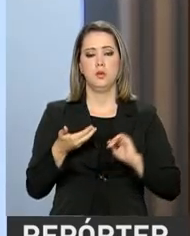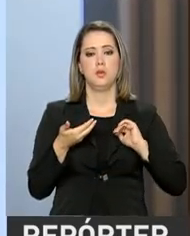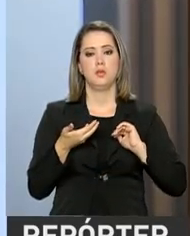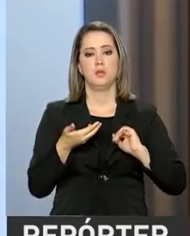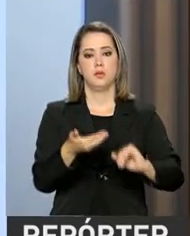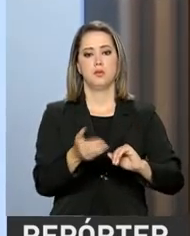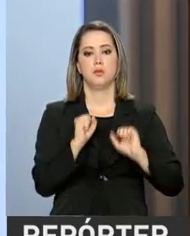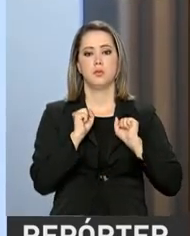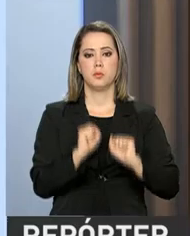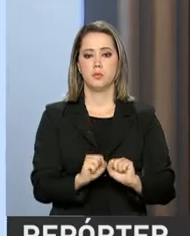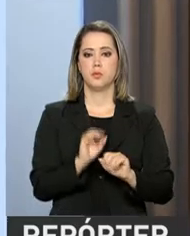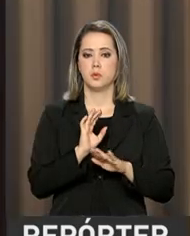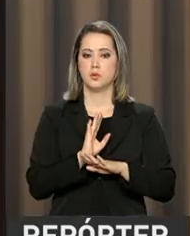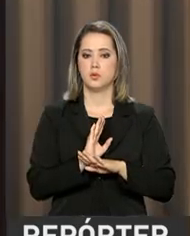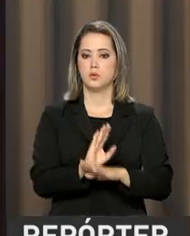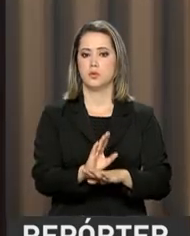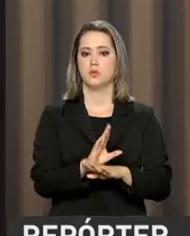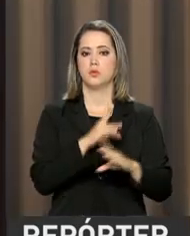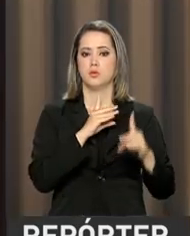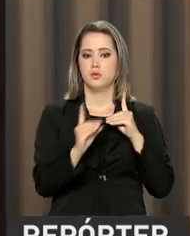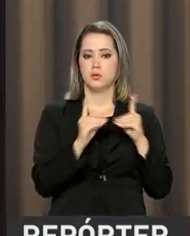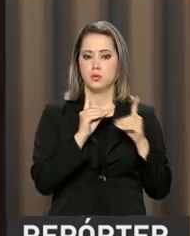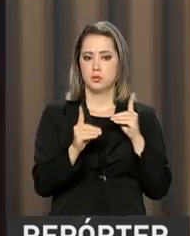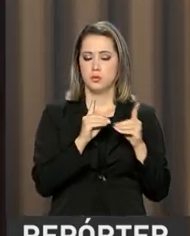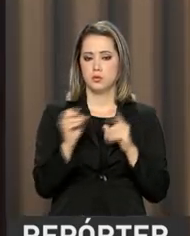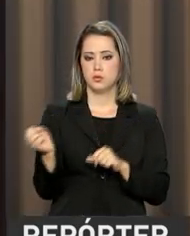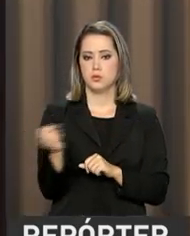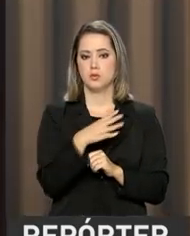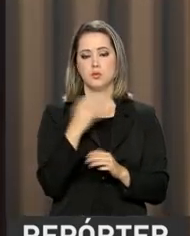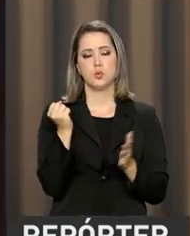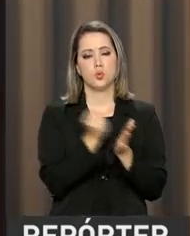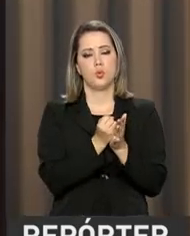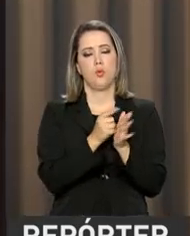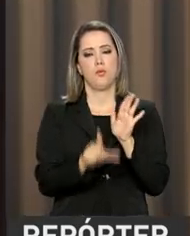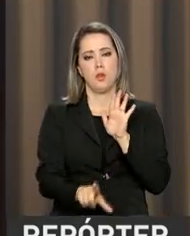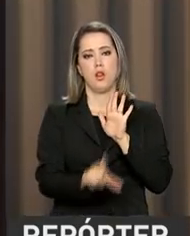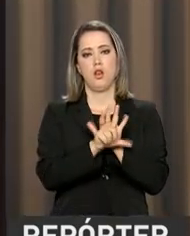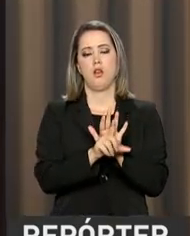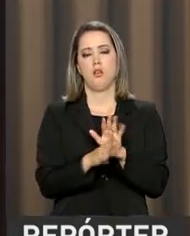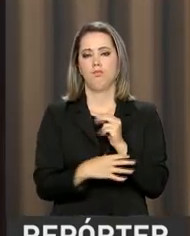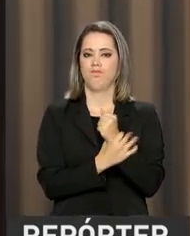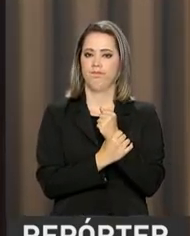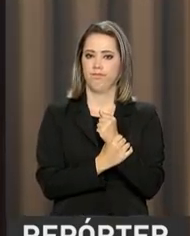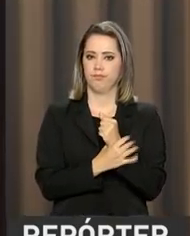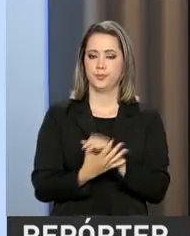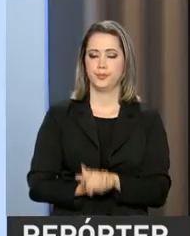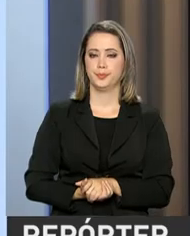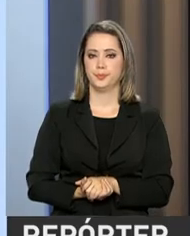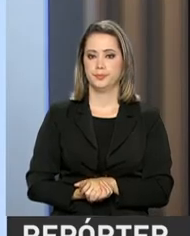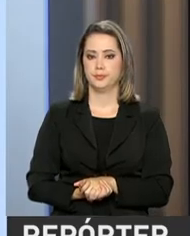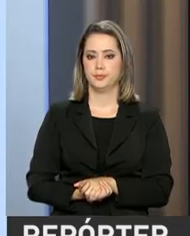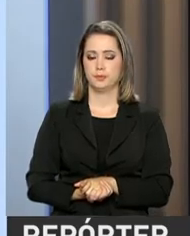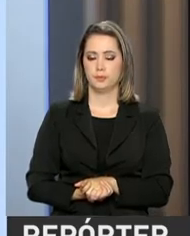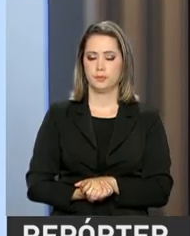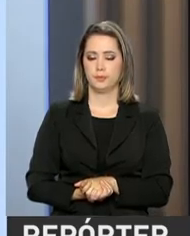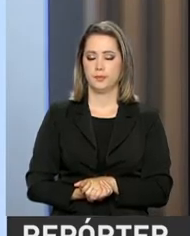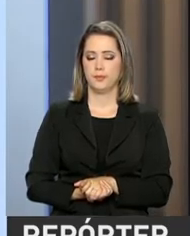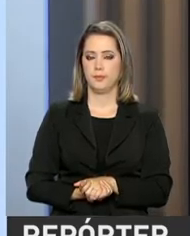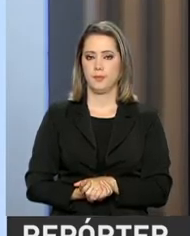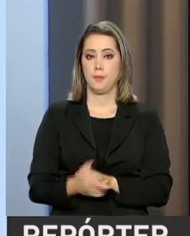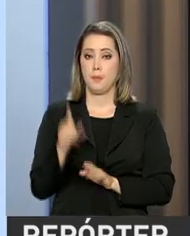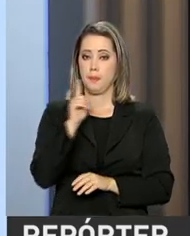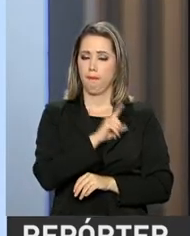Nacional pode colaborar na discussão de um novo marco regulatório da segurança pública. O Brasil precisa de